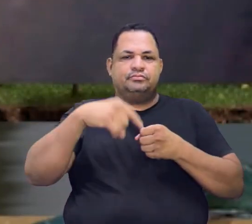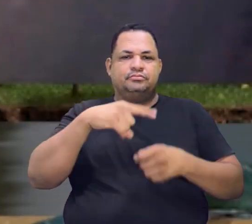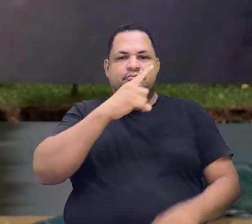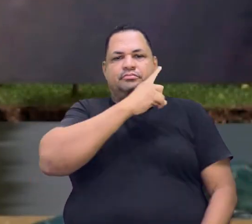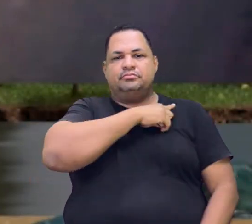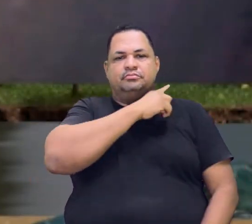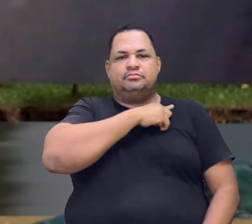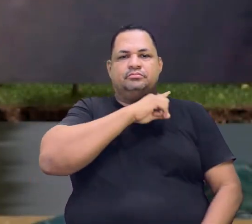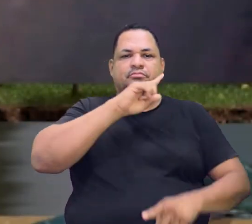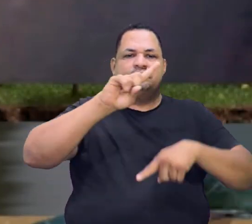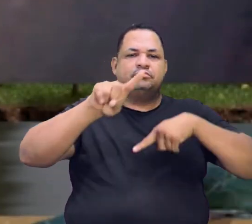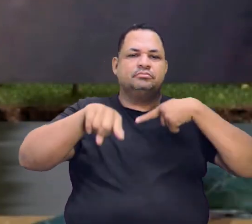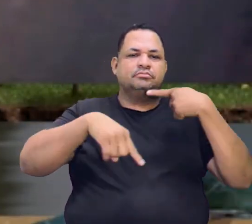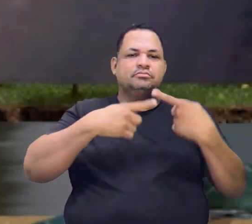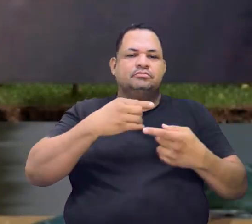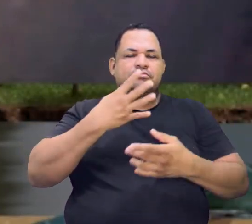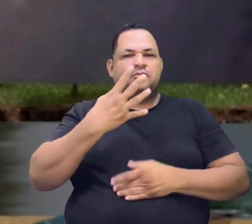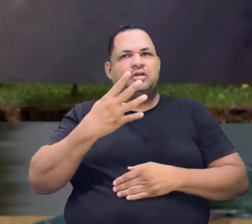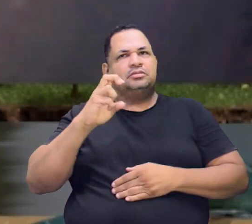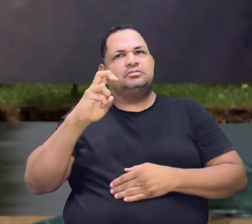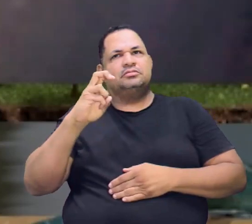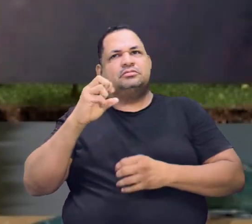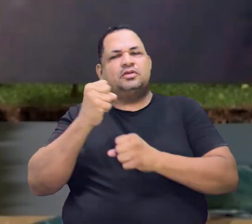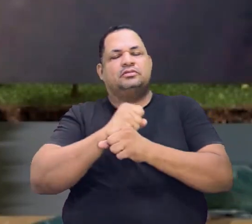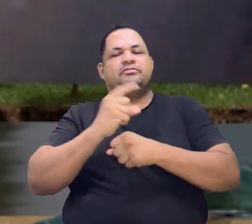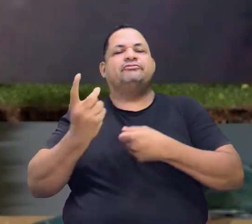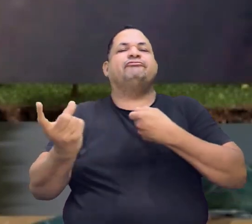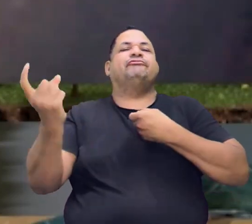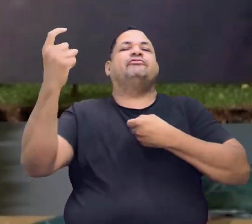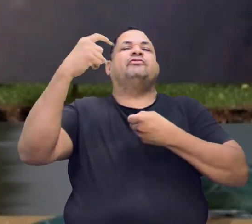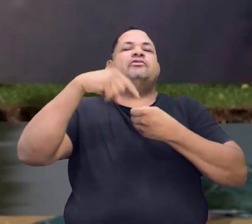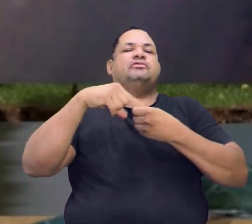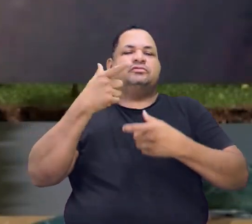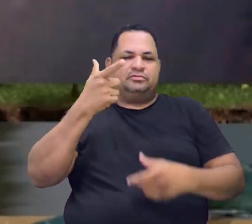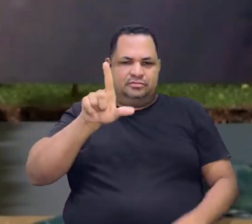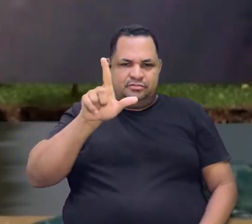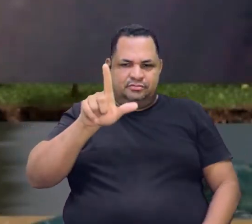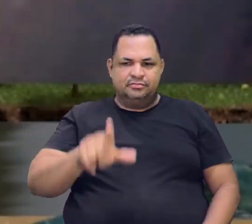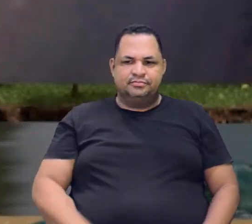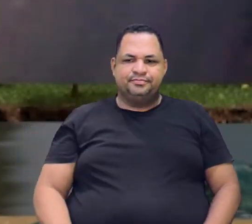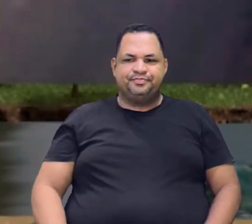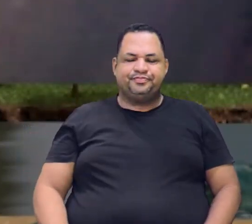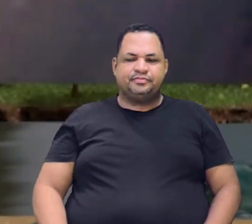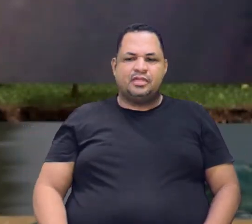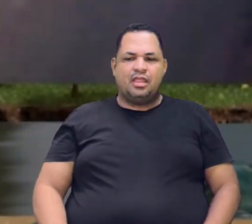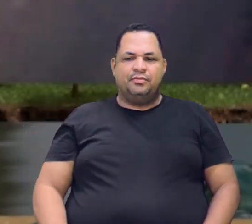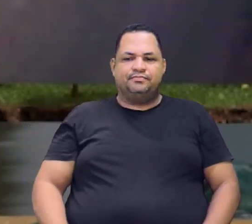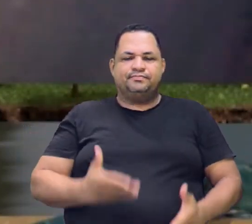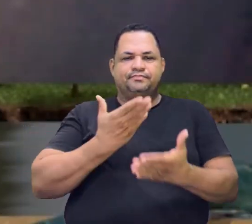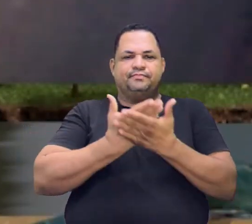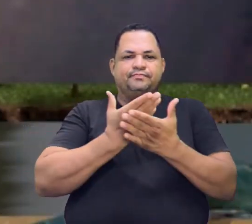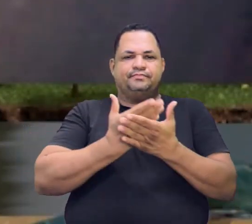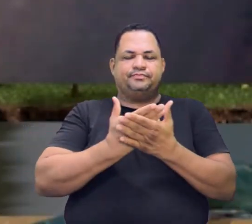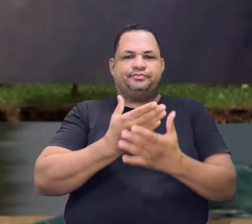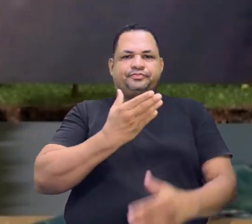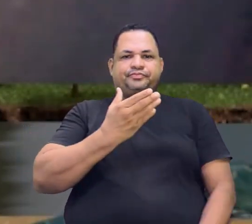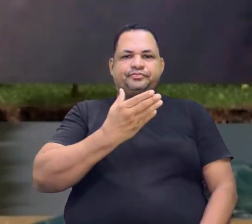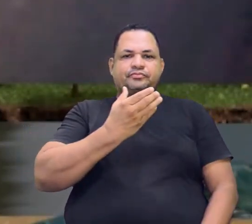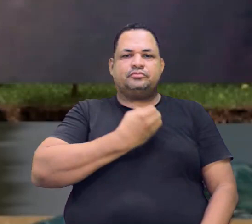primeiro. Daqui uns 3, 4, 5 anos, volta para o segundo. É para o terceiro ano, tá bom? Então, na aula de hoje,